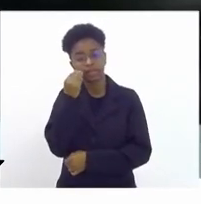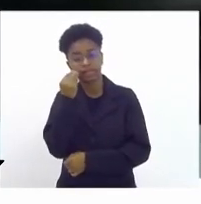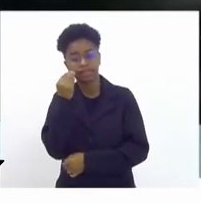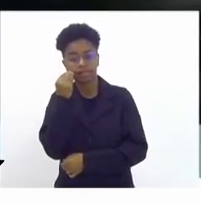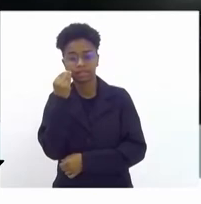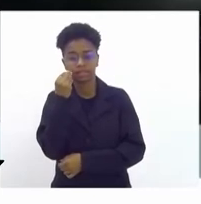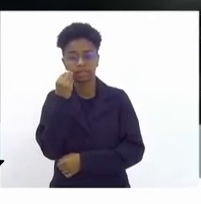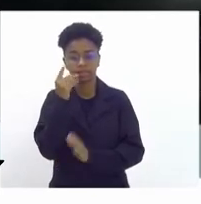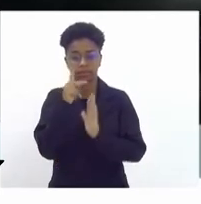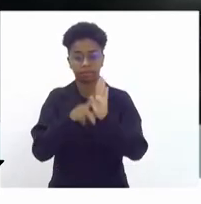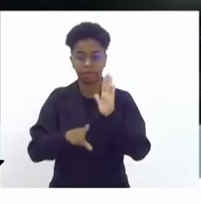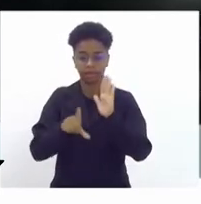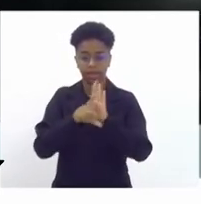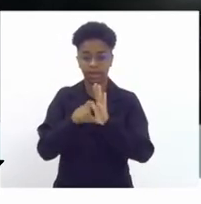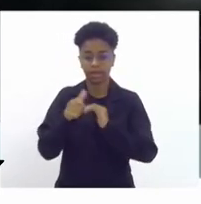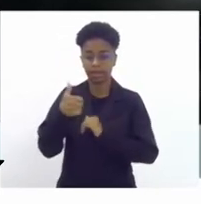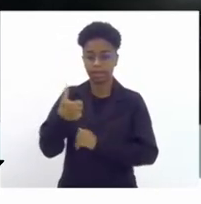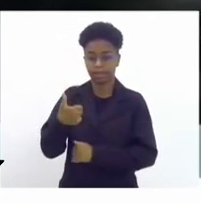do PL